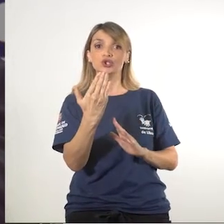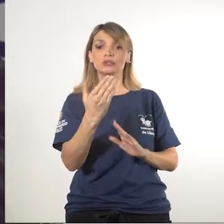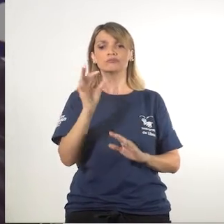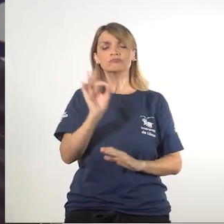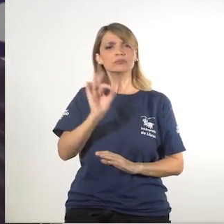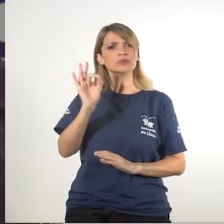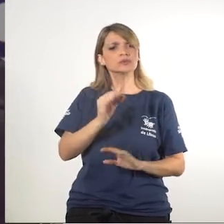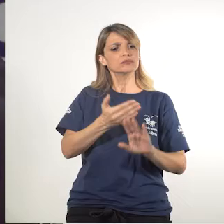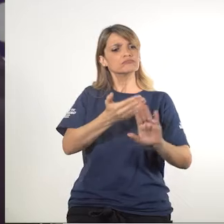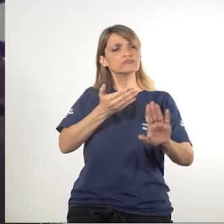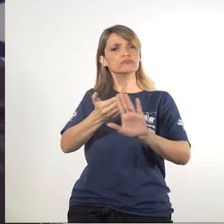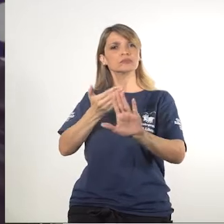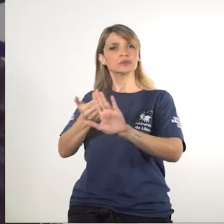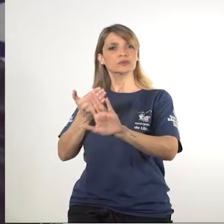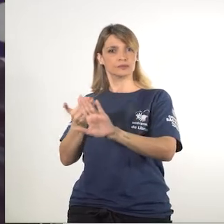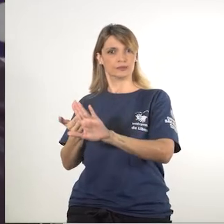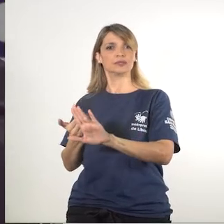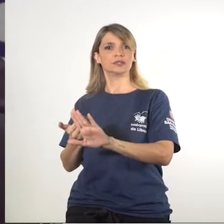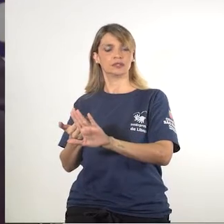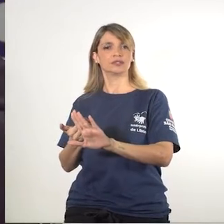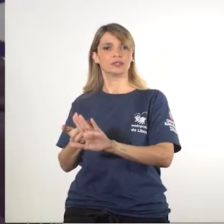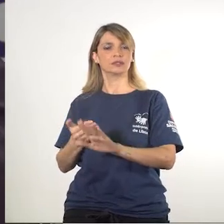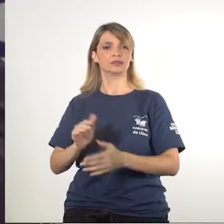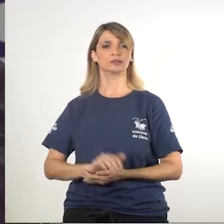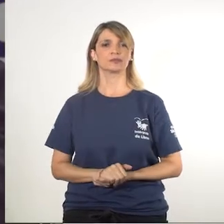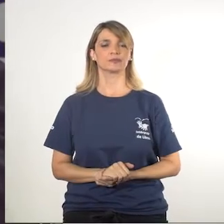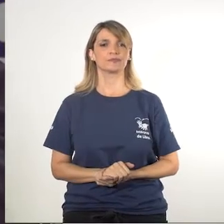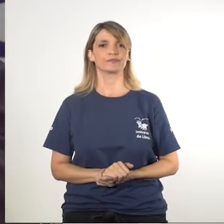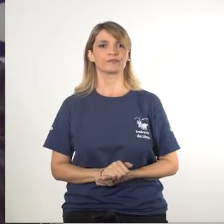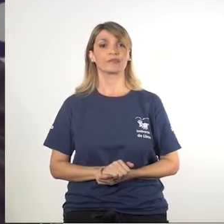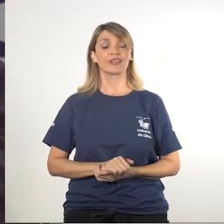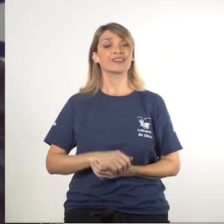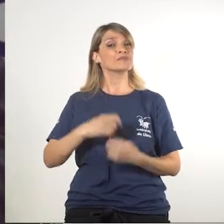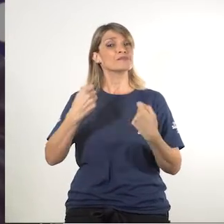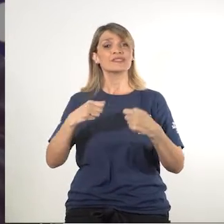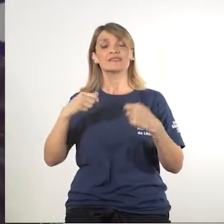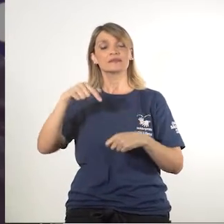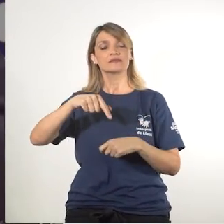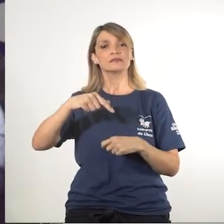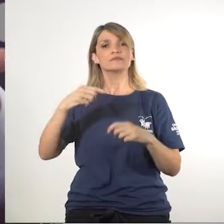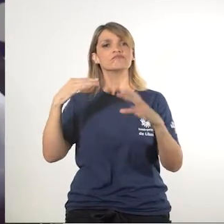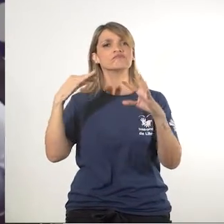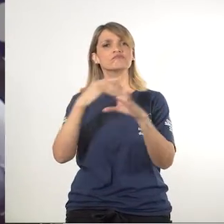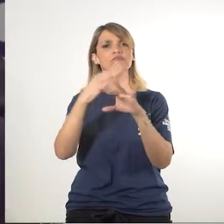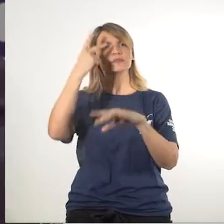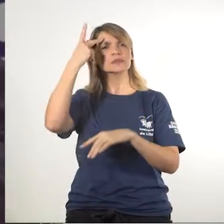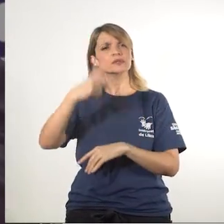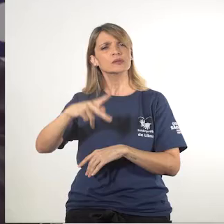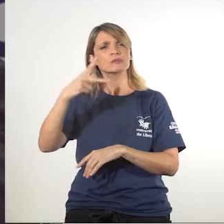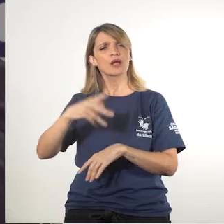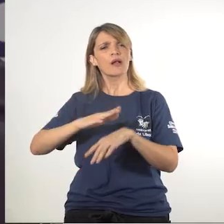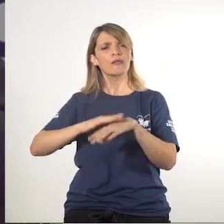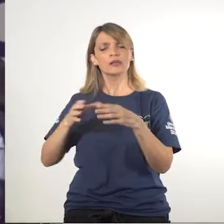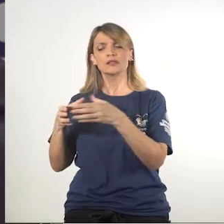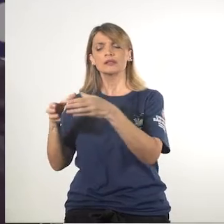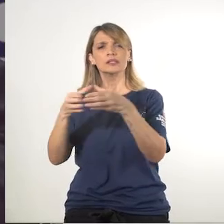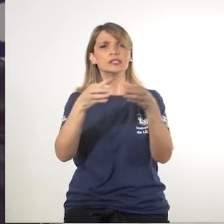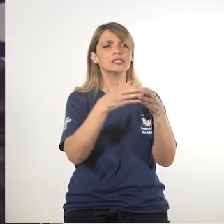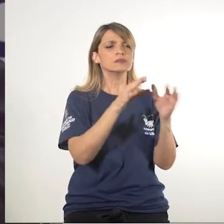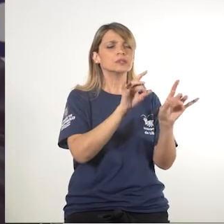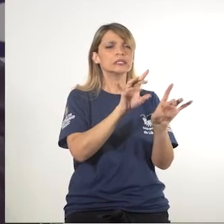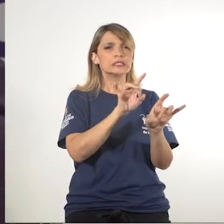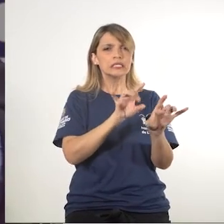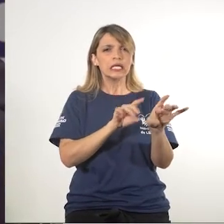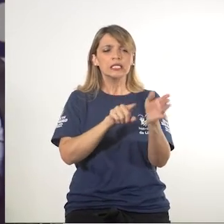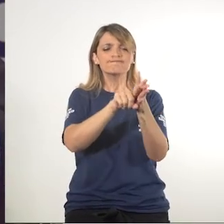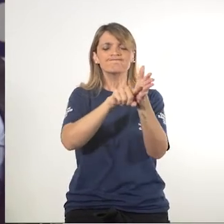isolamento, aqui próprio, com as especificidades da cidade de São Paulo, o que foi construído pelas equipes técnicas